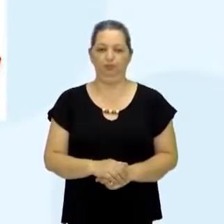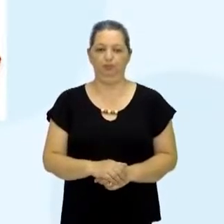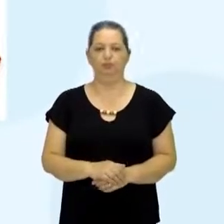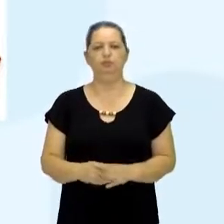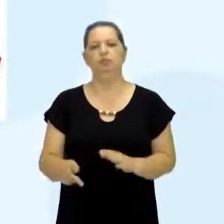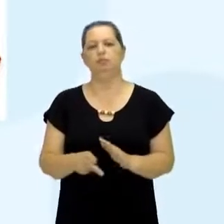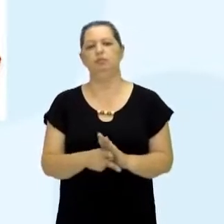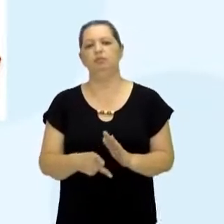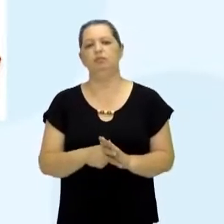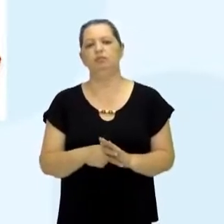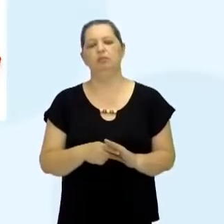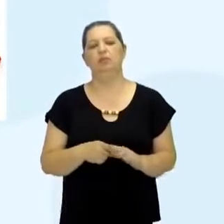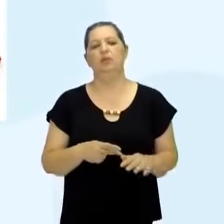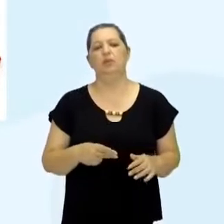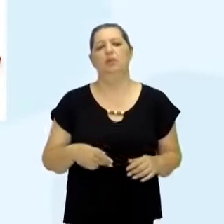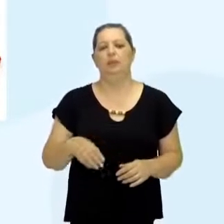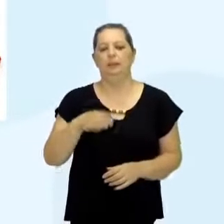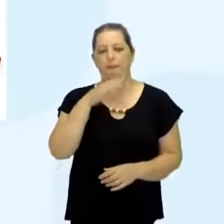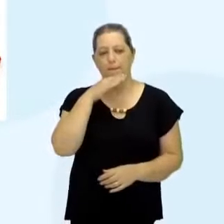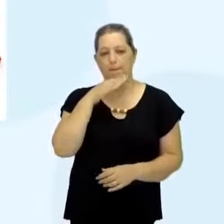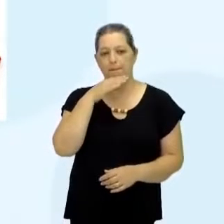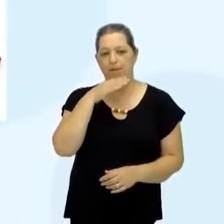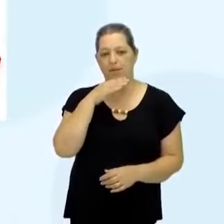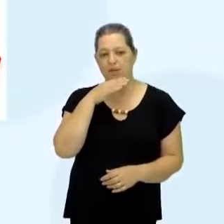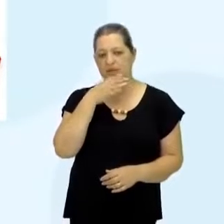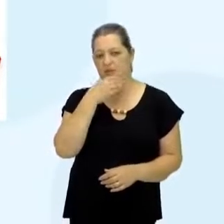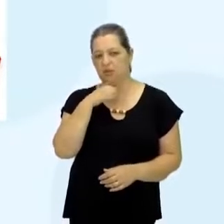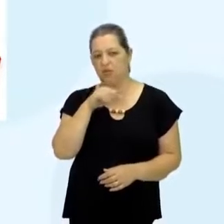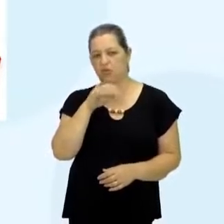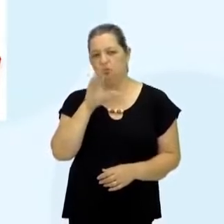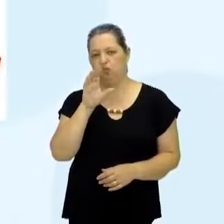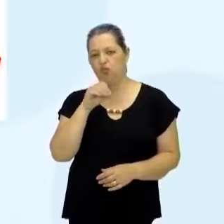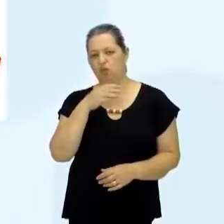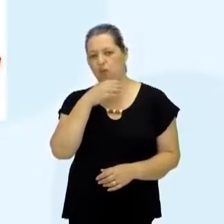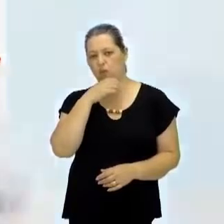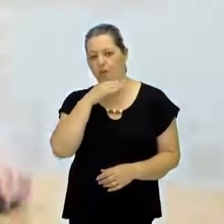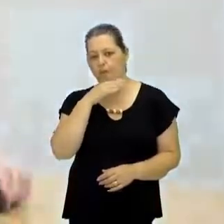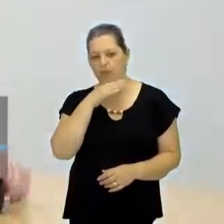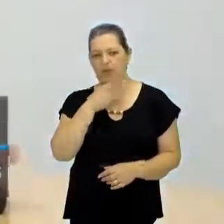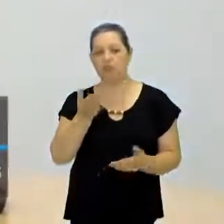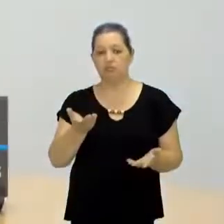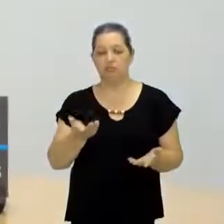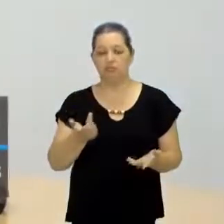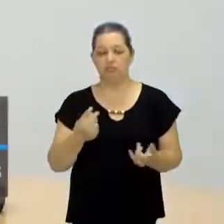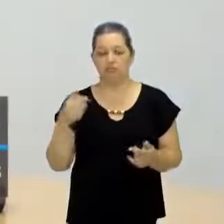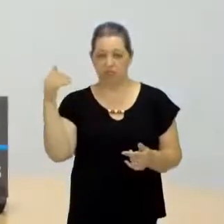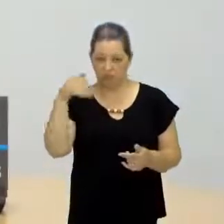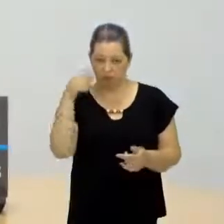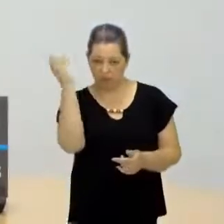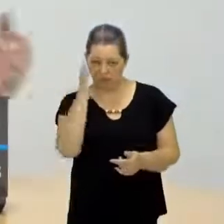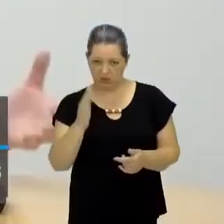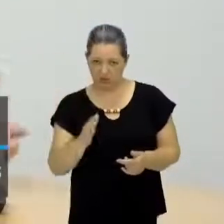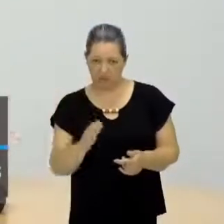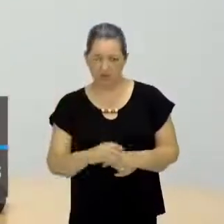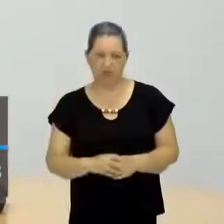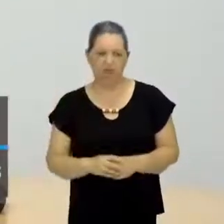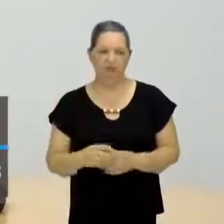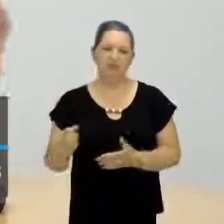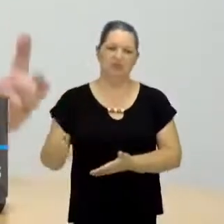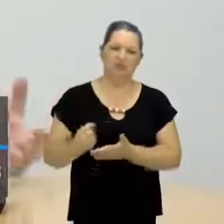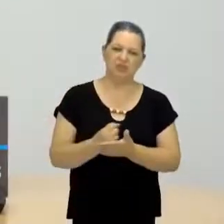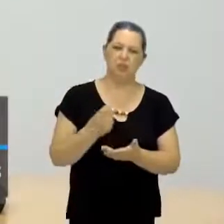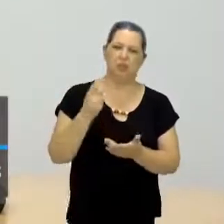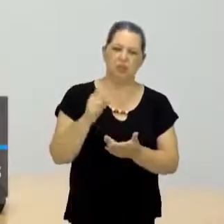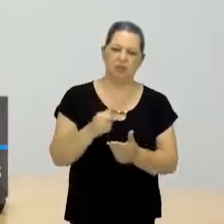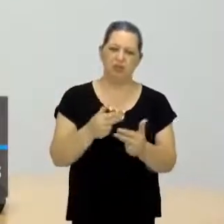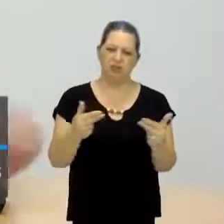do Patrício, do meu bisavô, Mafê, qual foi o motivo que o fez vir para o Brasil? Olha, considerando que ele vinha com pouca bagagem,